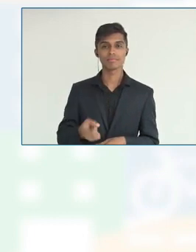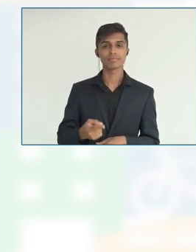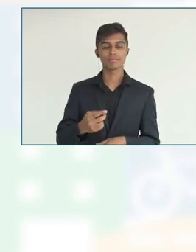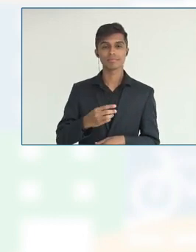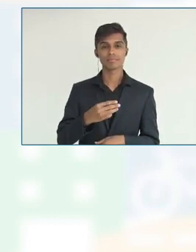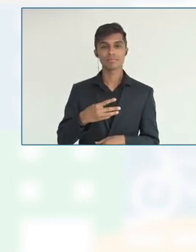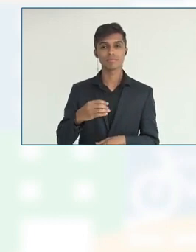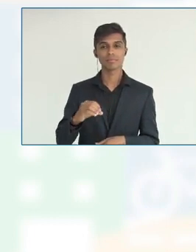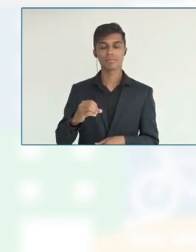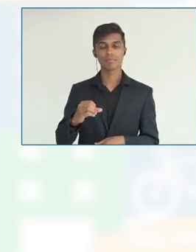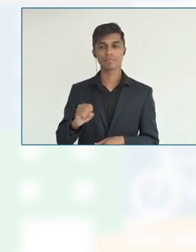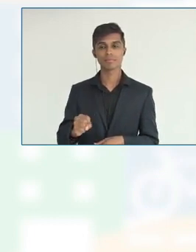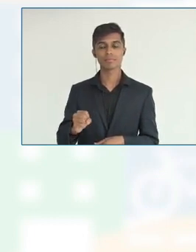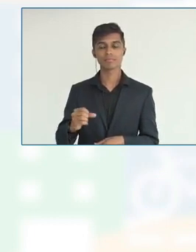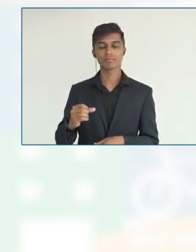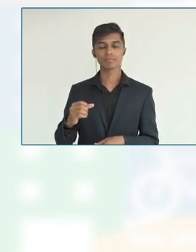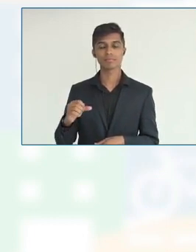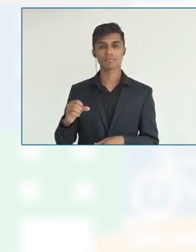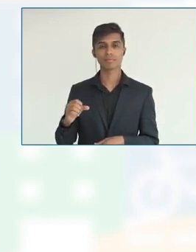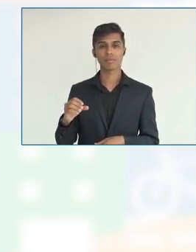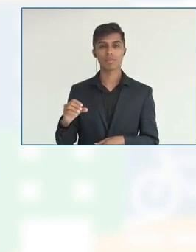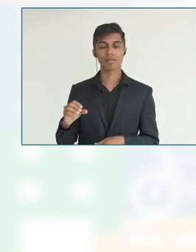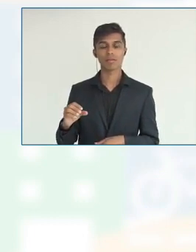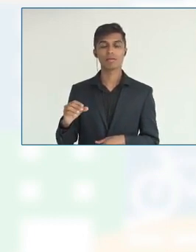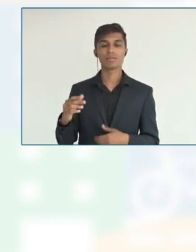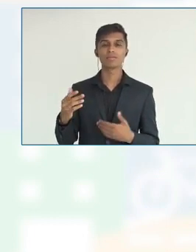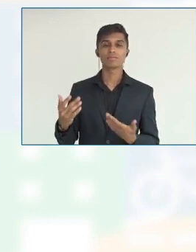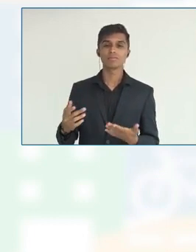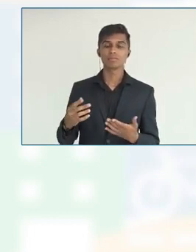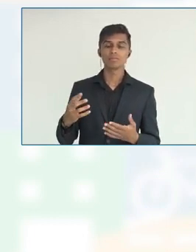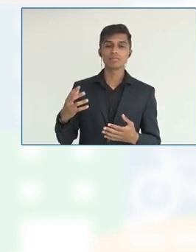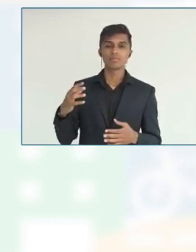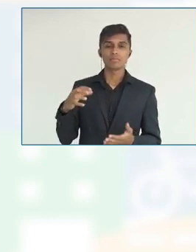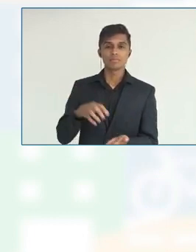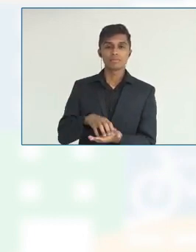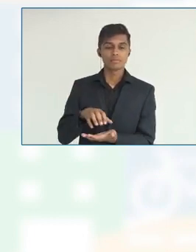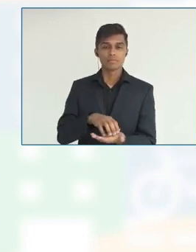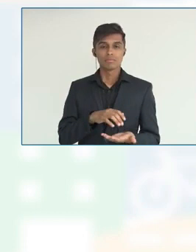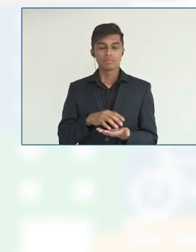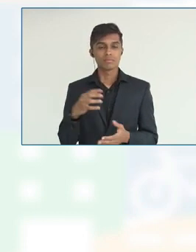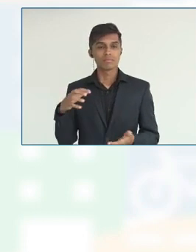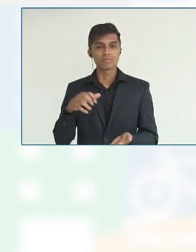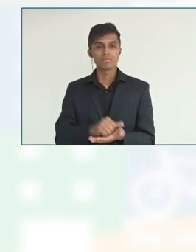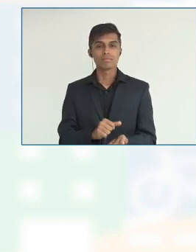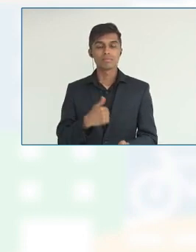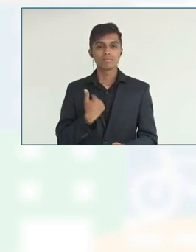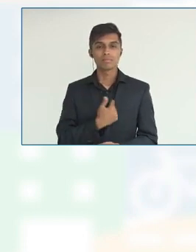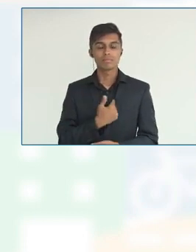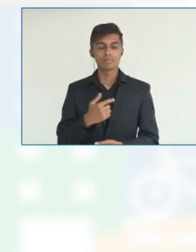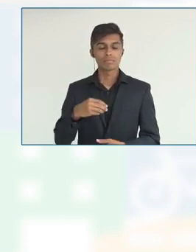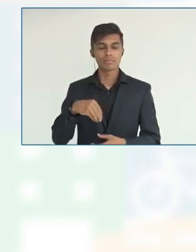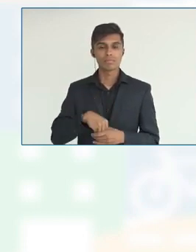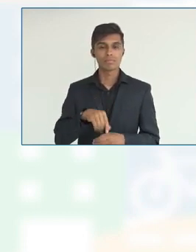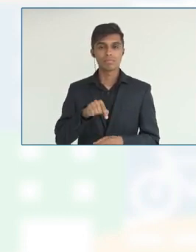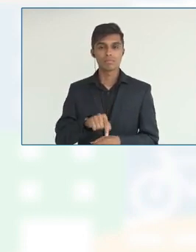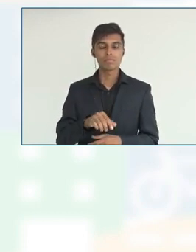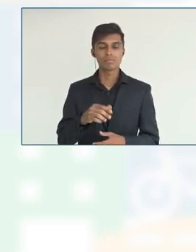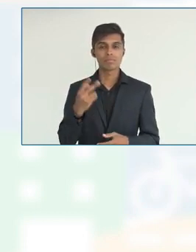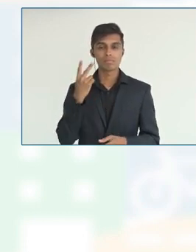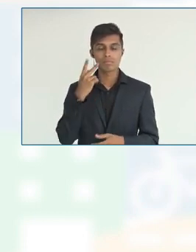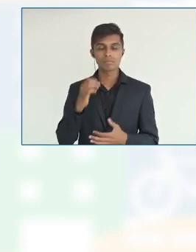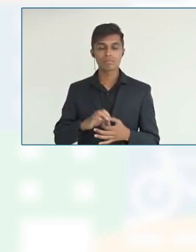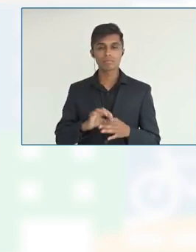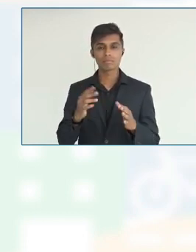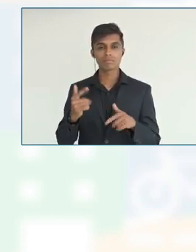1.368 estabelecimentos de saúde, né, cadastrados no município de São Paulo, autorizados no seu funcionamento.